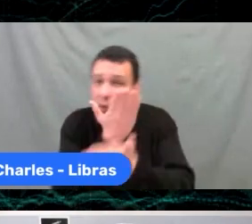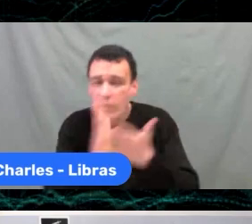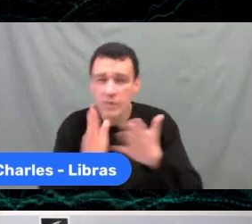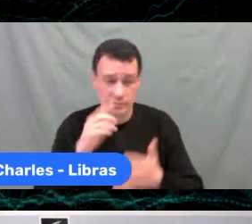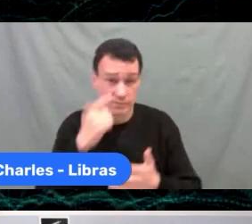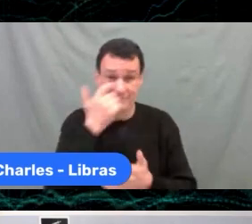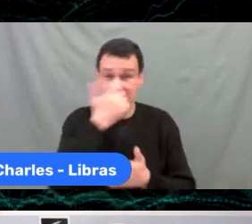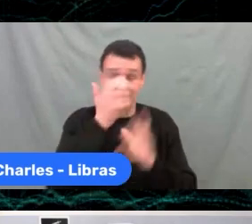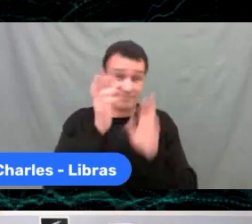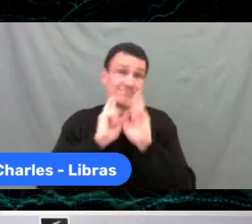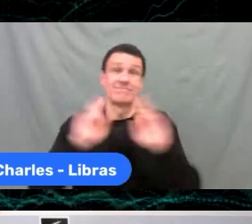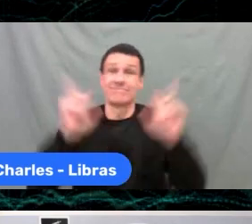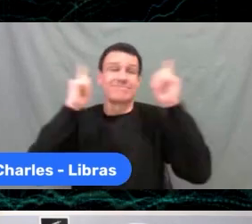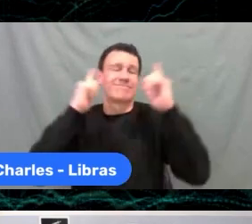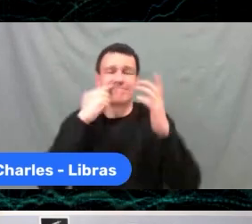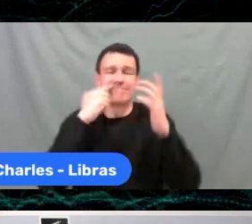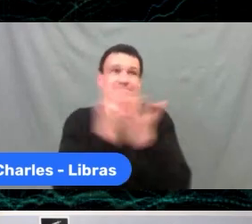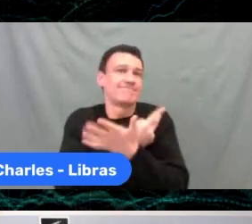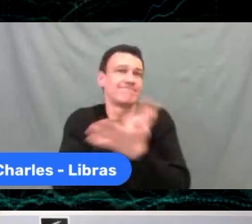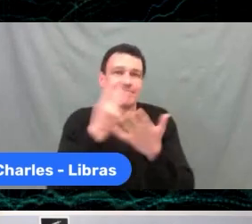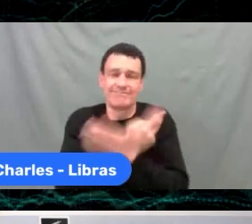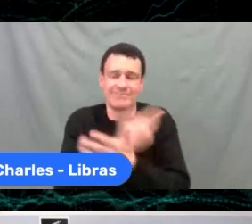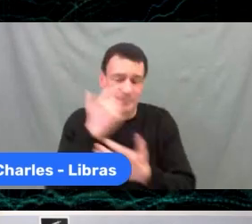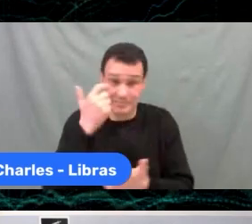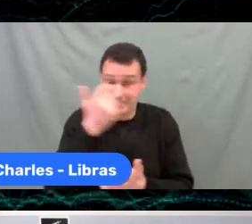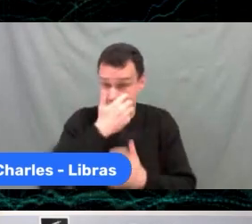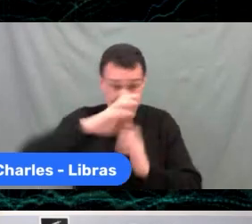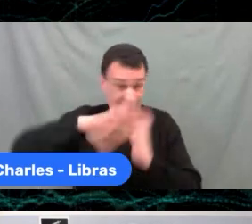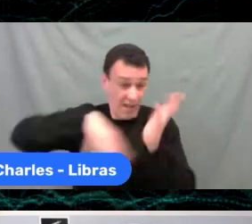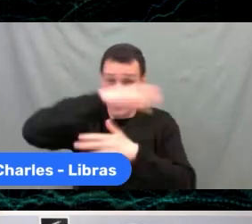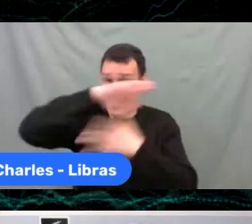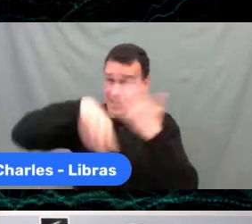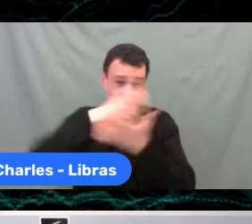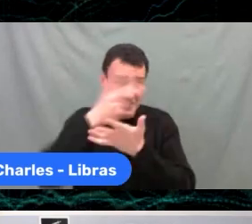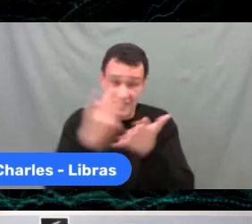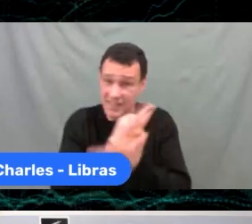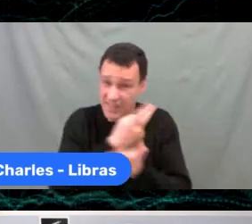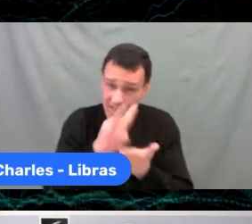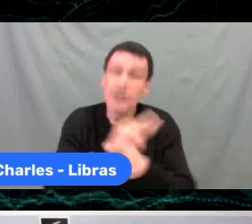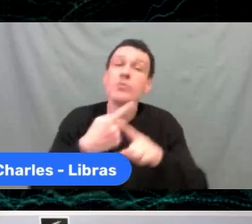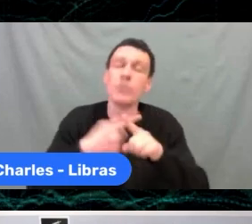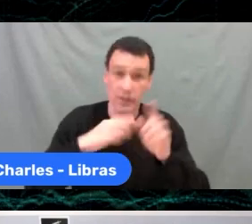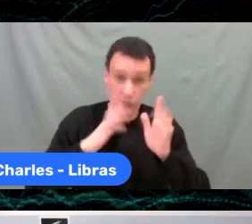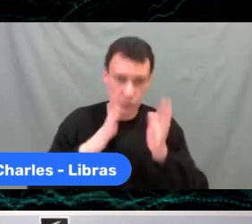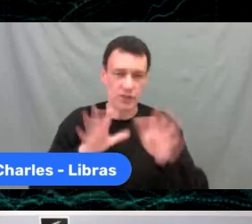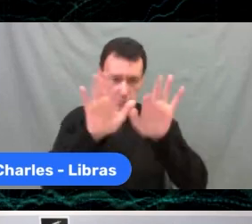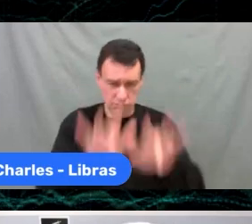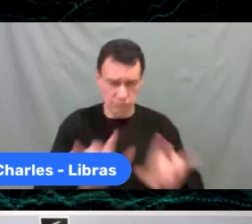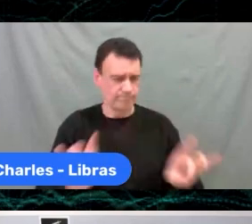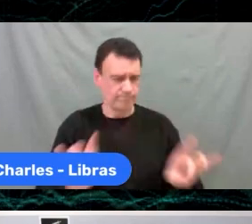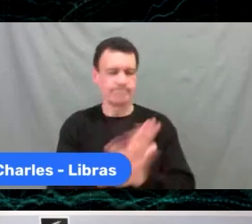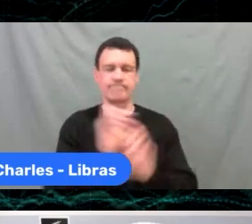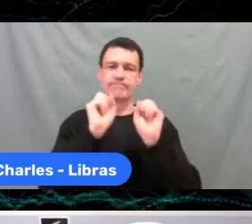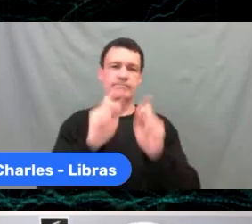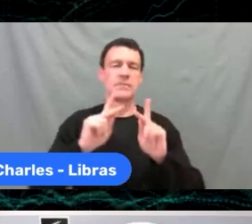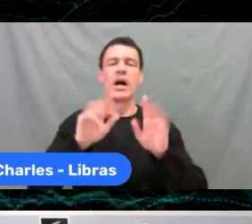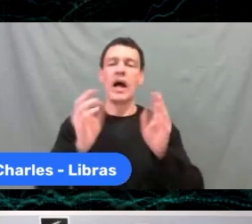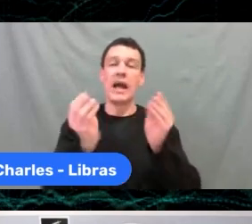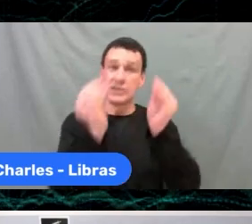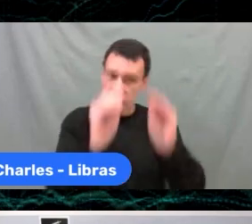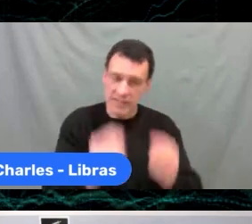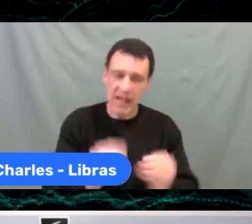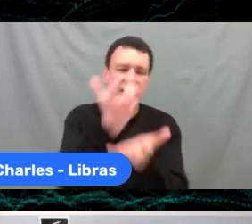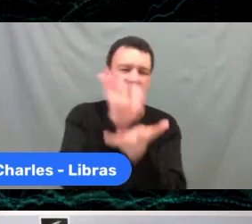inferno, vamos dizer assim, que você pode se deparar no post-install, né? Então, você instala os ABICs,